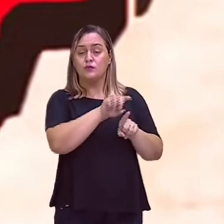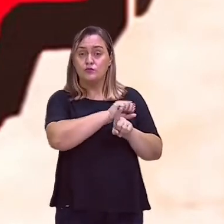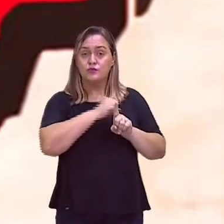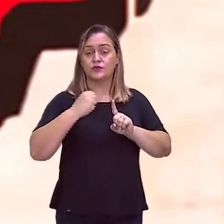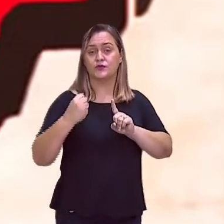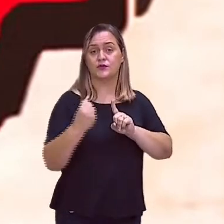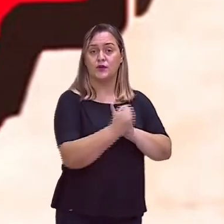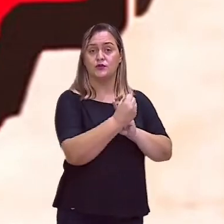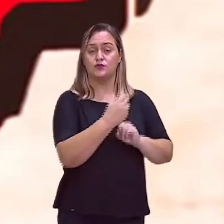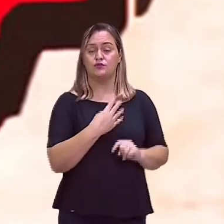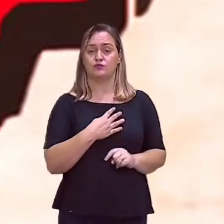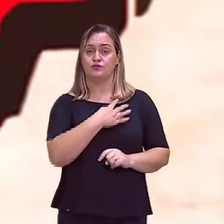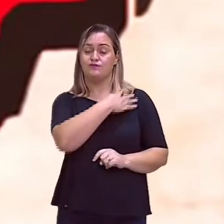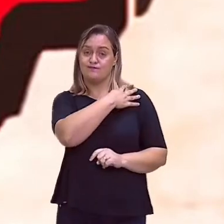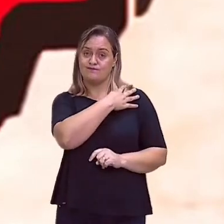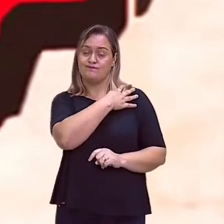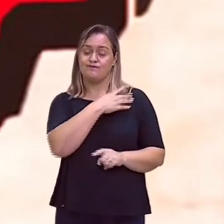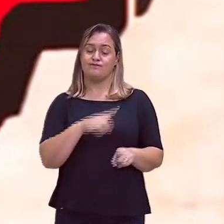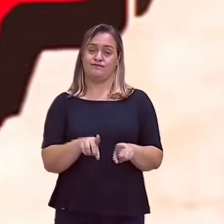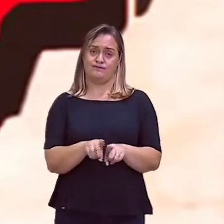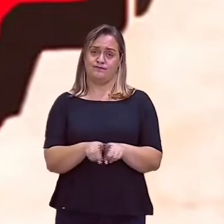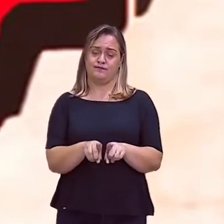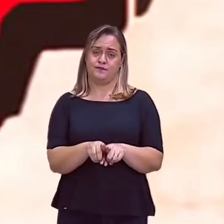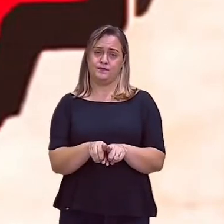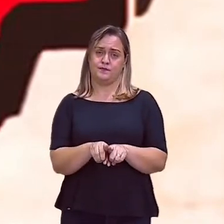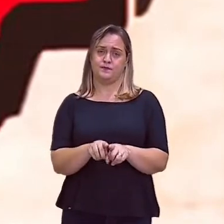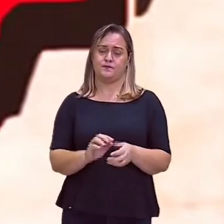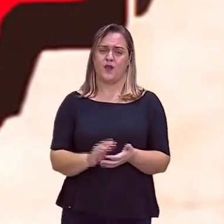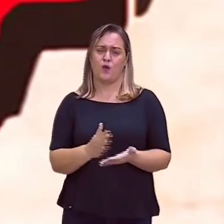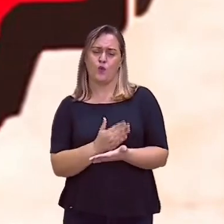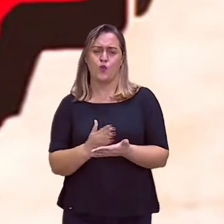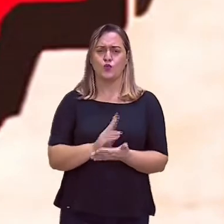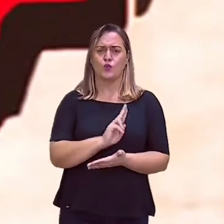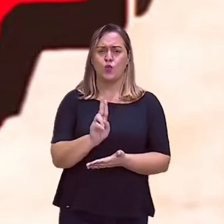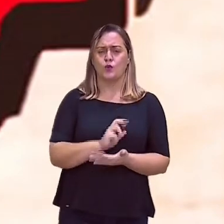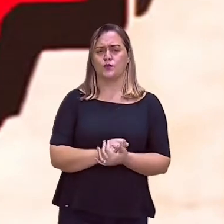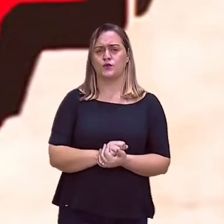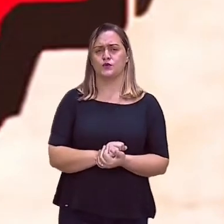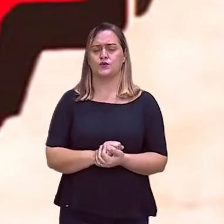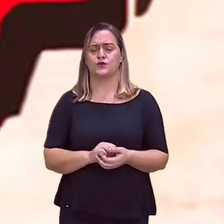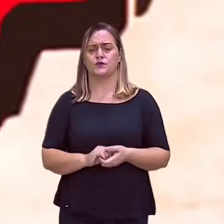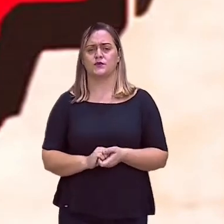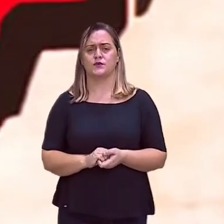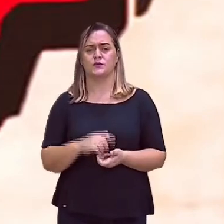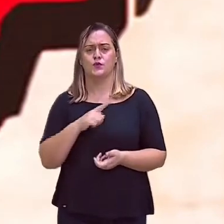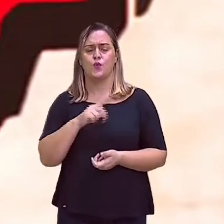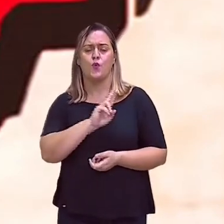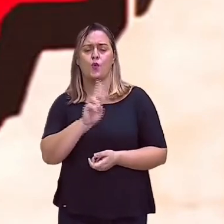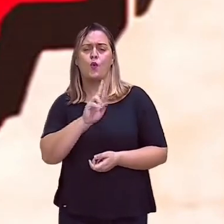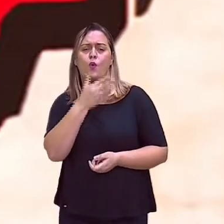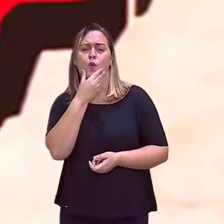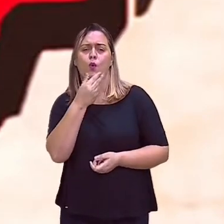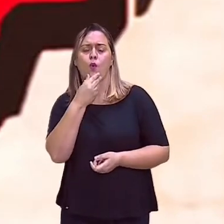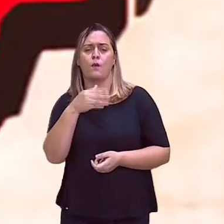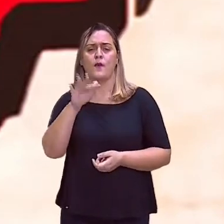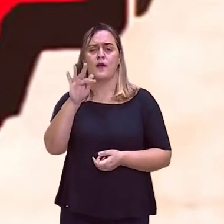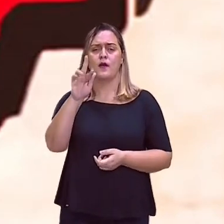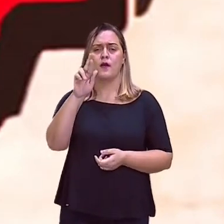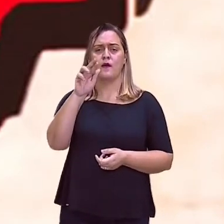e das Forças Armadas, como eu disse. Alguns nomes que o apoiaram foram Góes Monteiro,